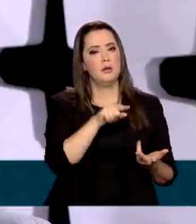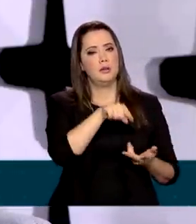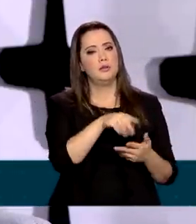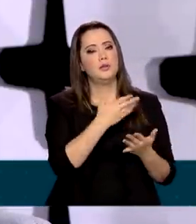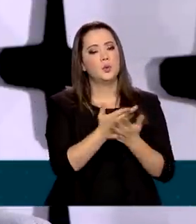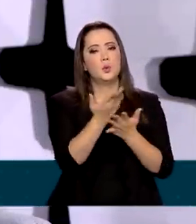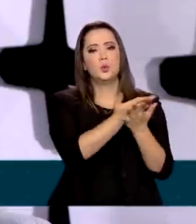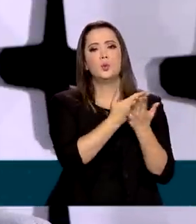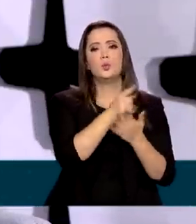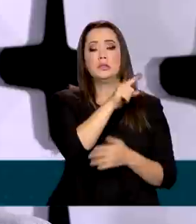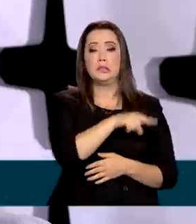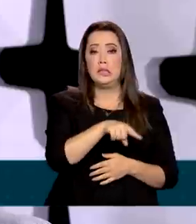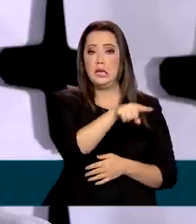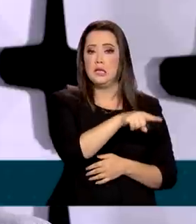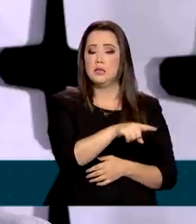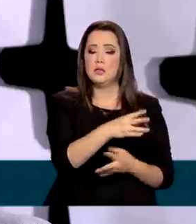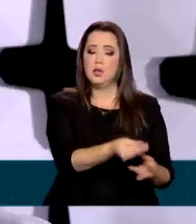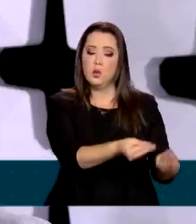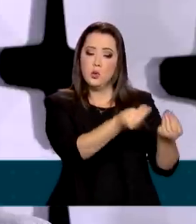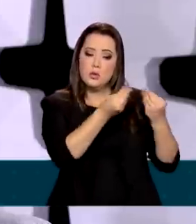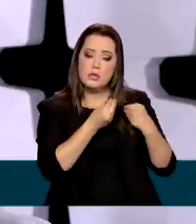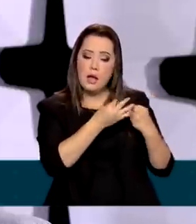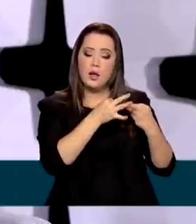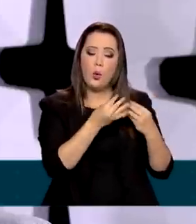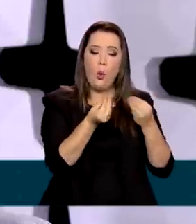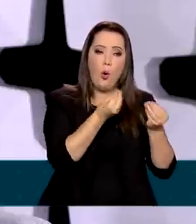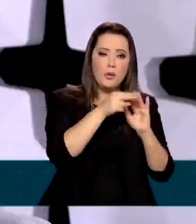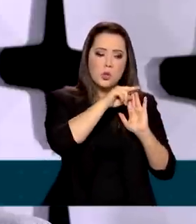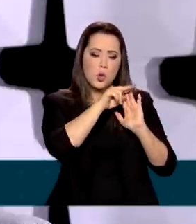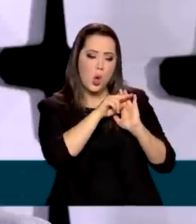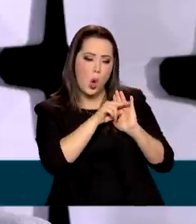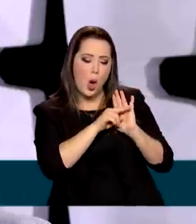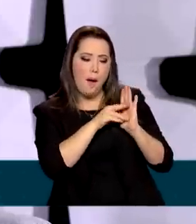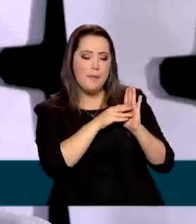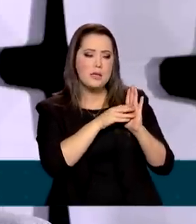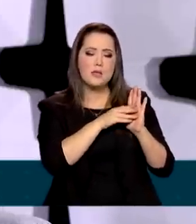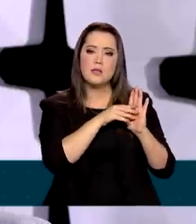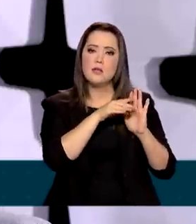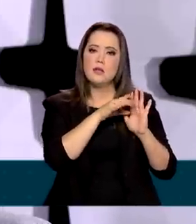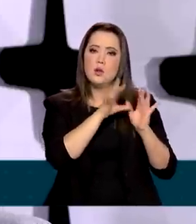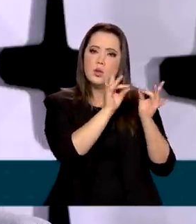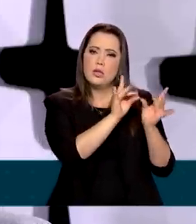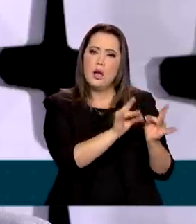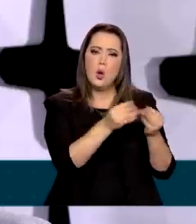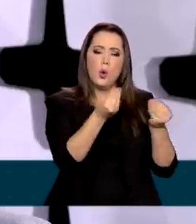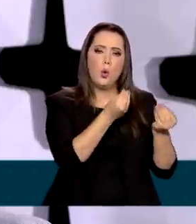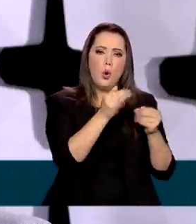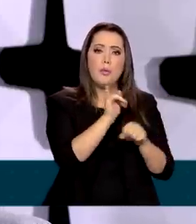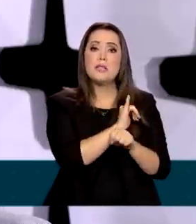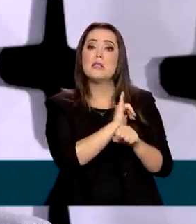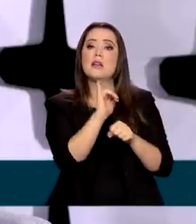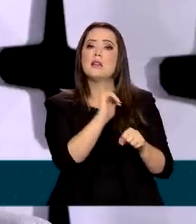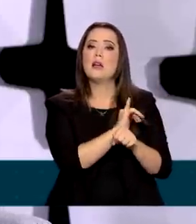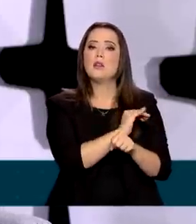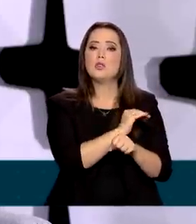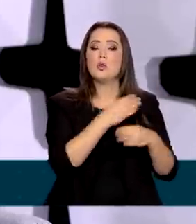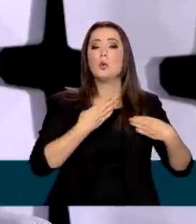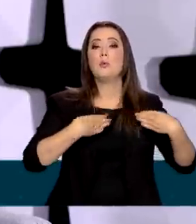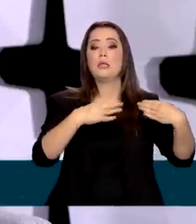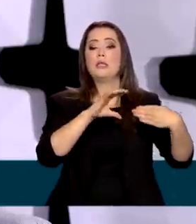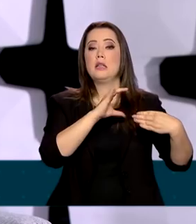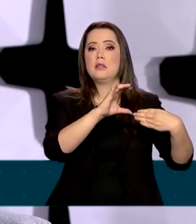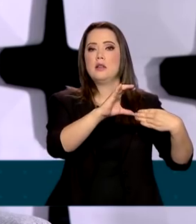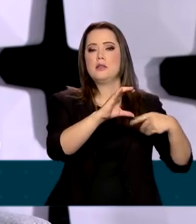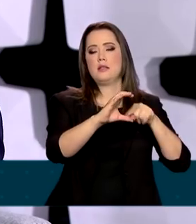e eles que nos deram todas as diretrizes e estratégias para que o Ministério combatesse o Covid do